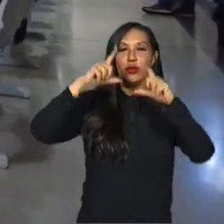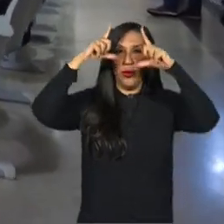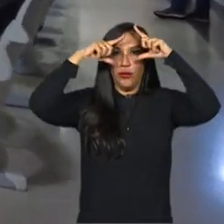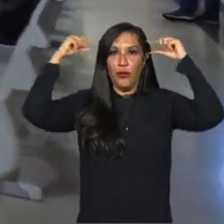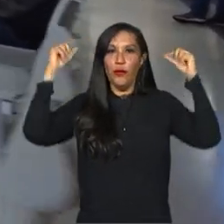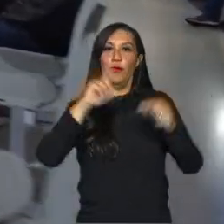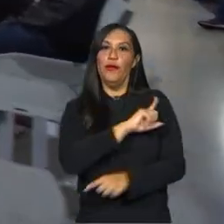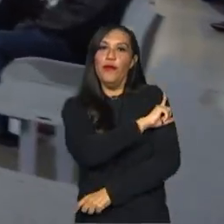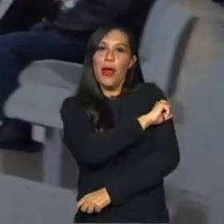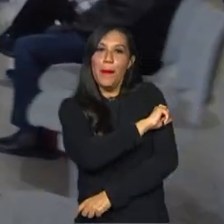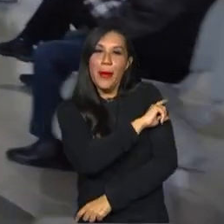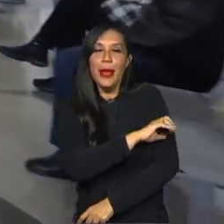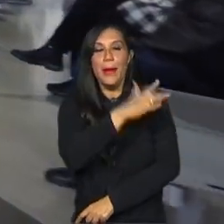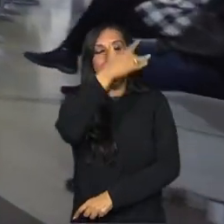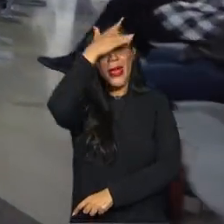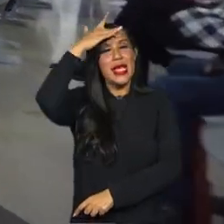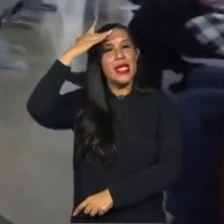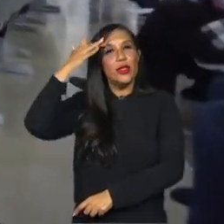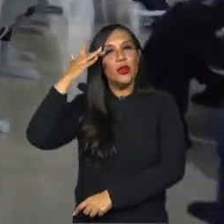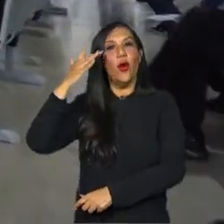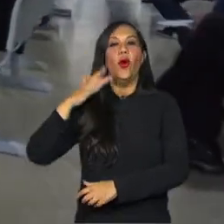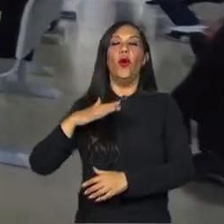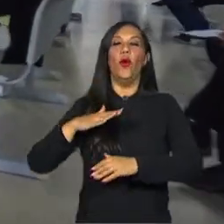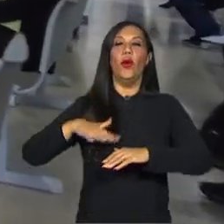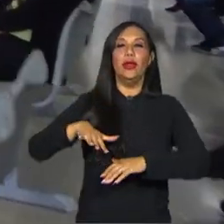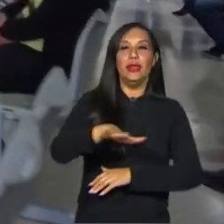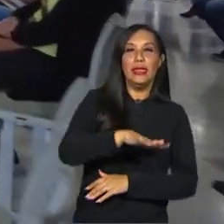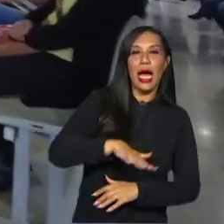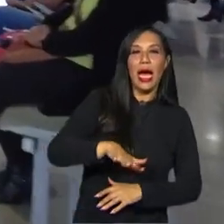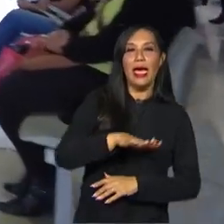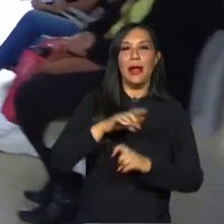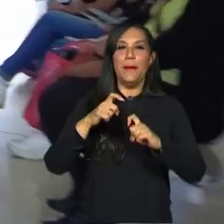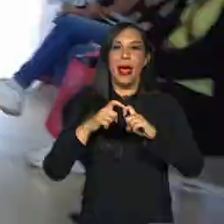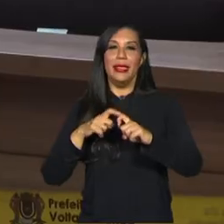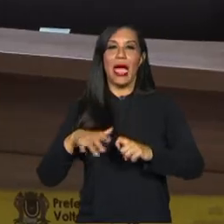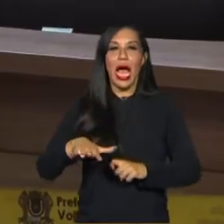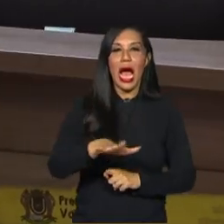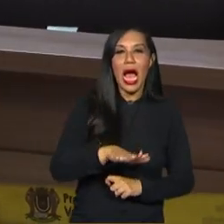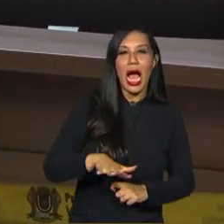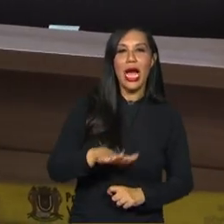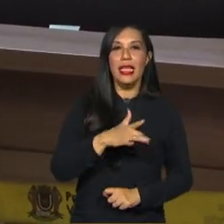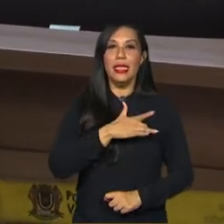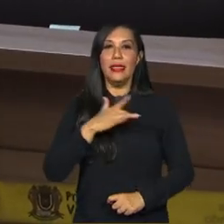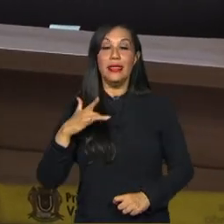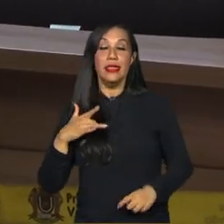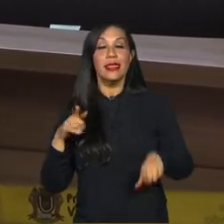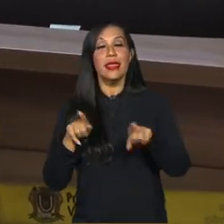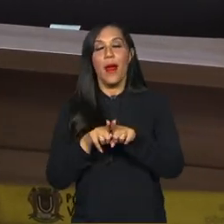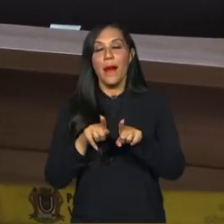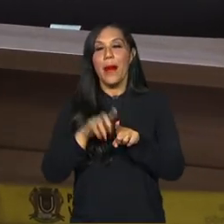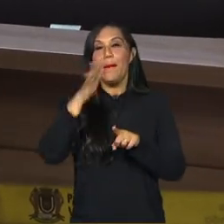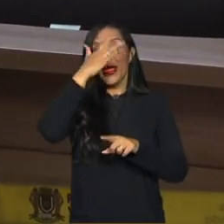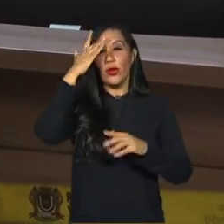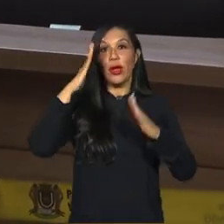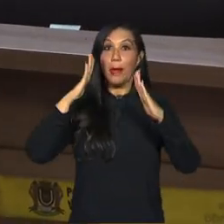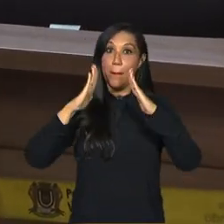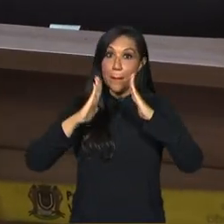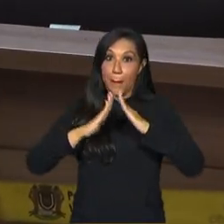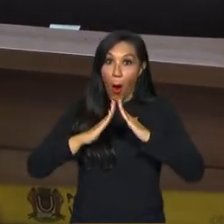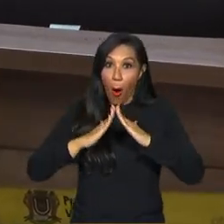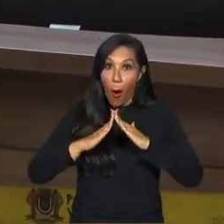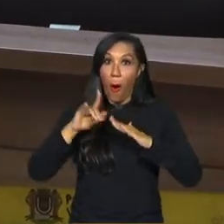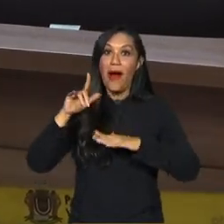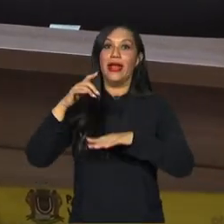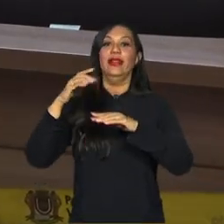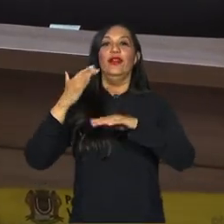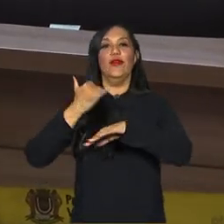enfermeiros, pessoas da área médica, da área de saúde, como também muita gente que mora em Volta Redonda